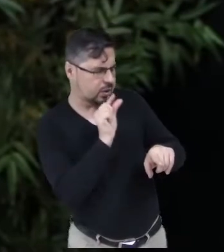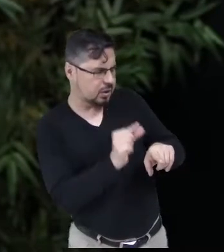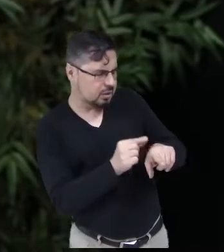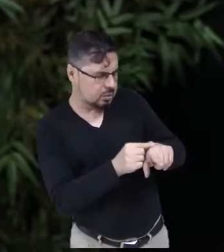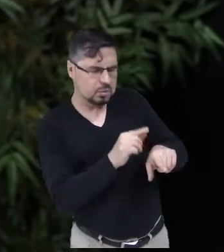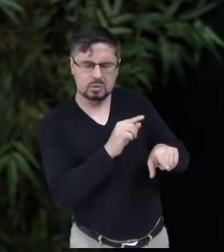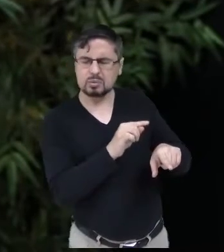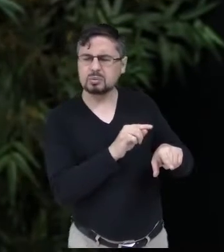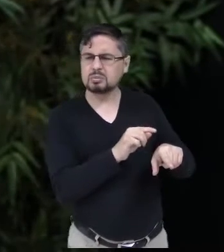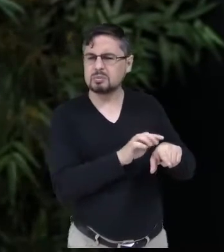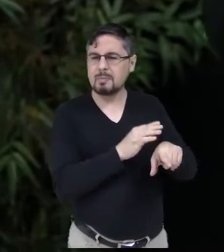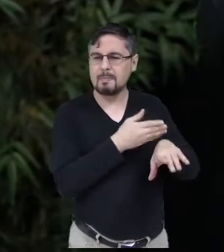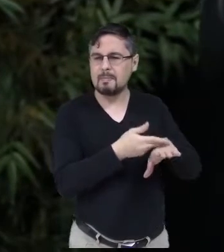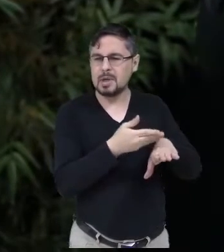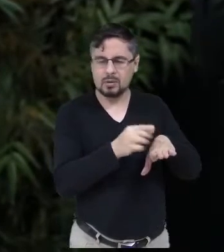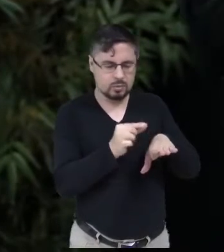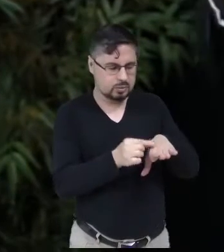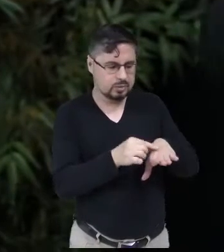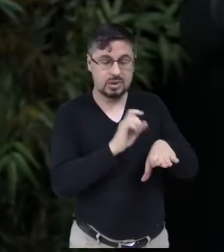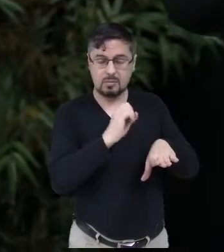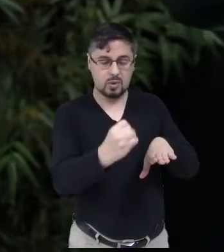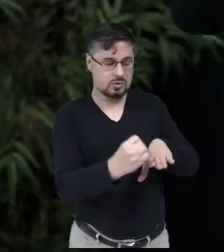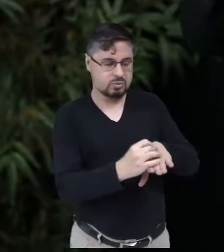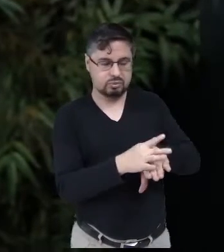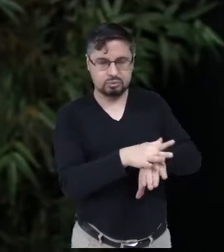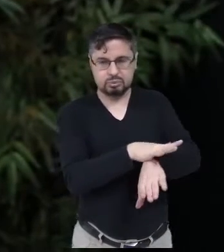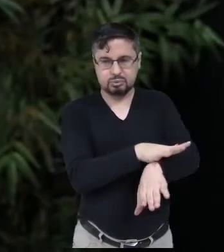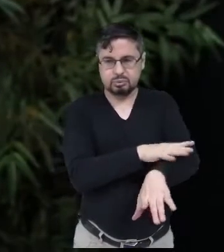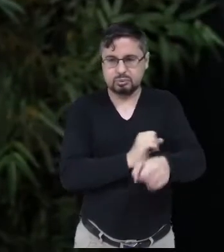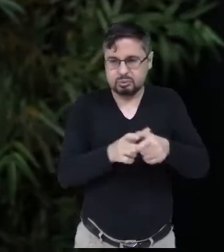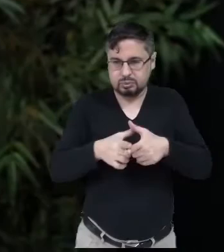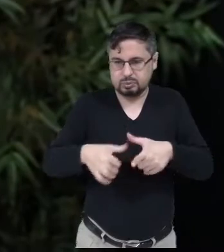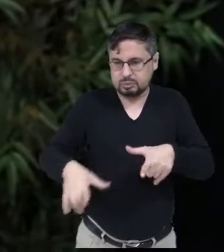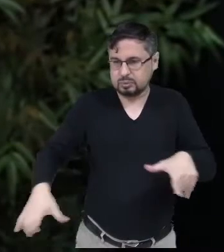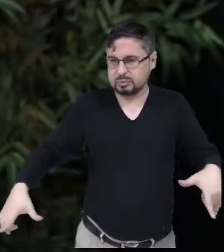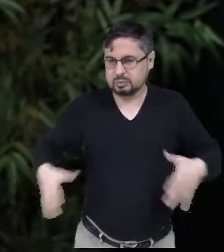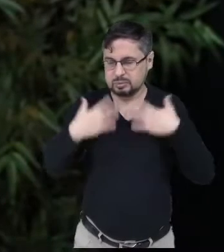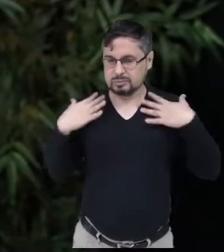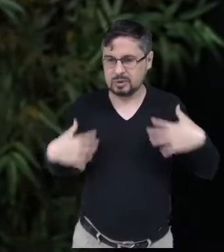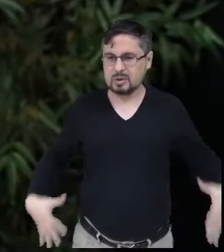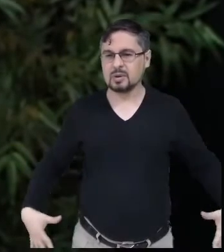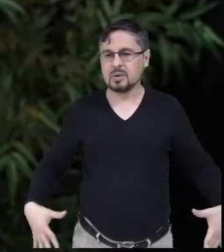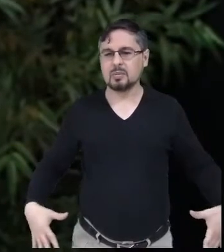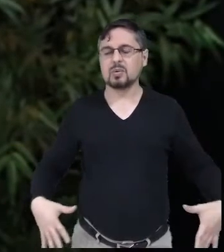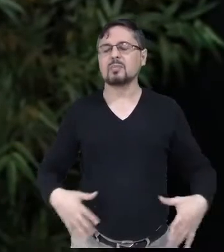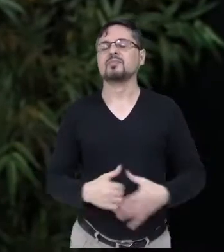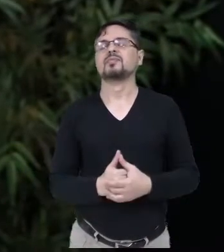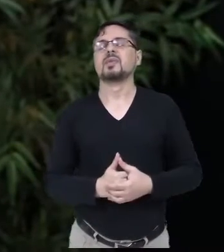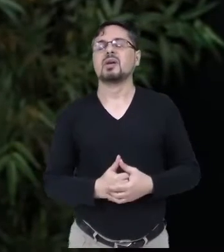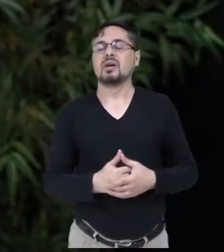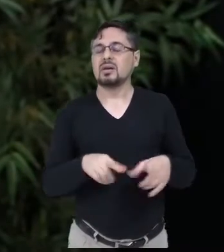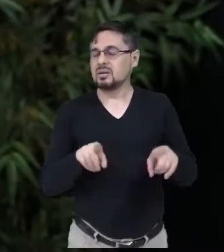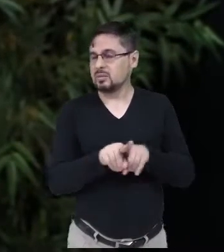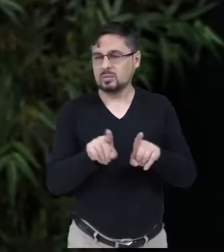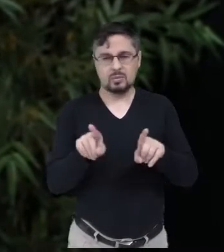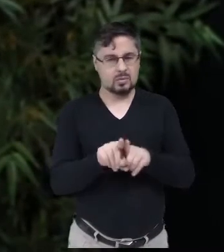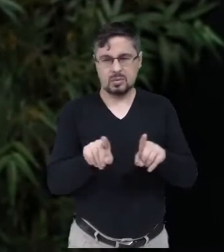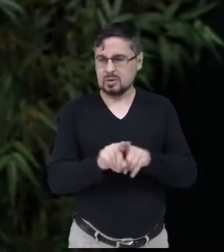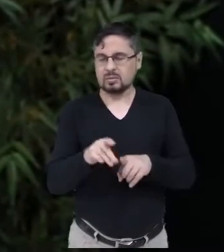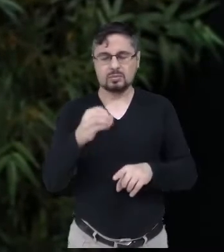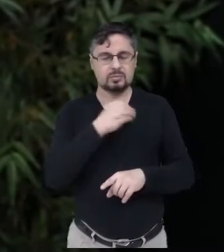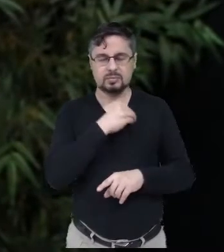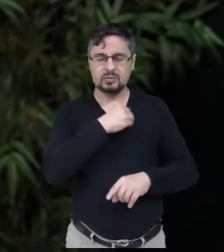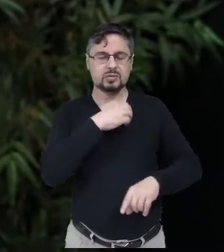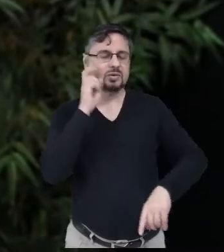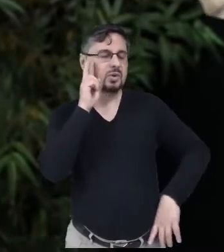dia e rapidamente toda a sua carne foi consumida por aquela doença repugnante, é a mesma imagem do pecado. Quando você